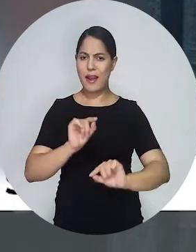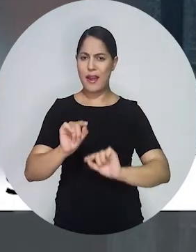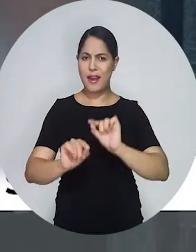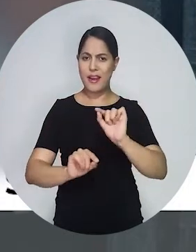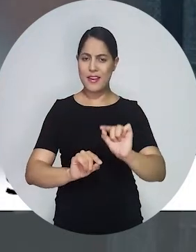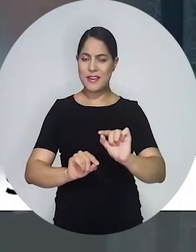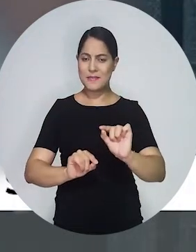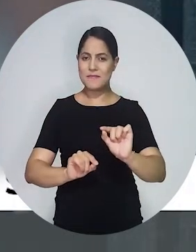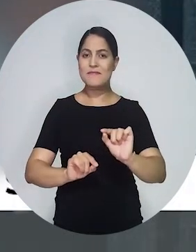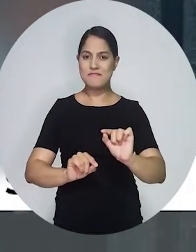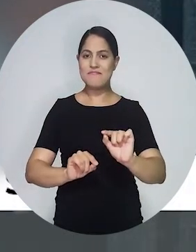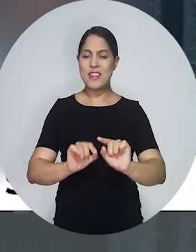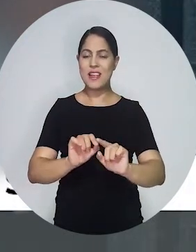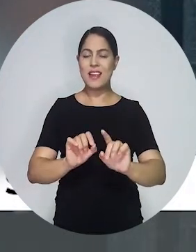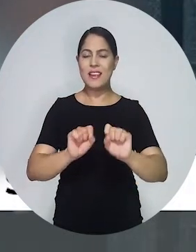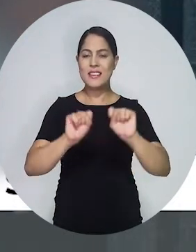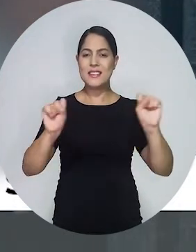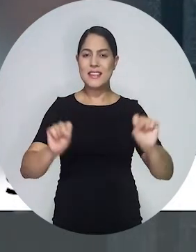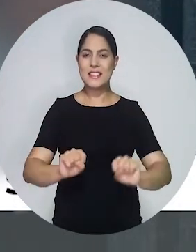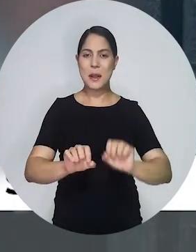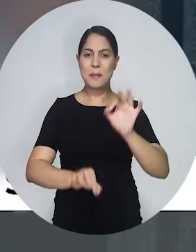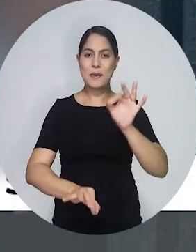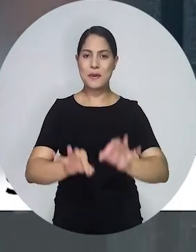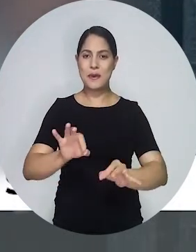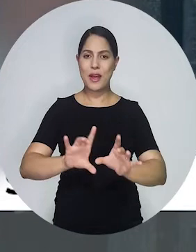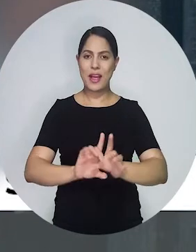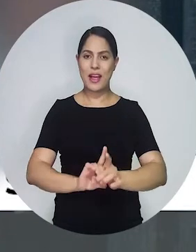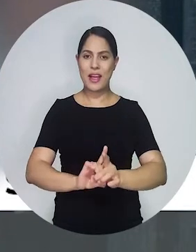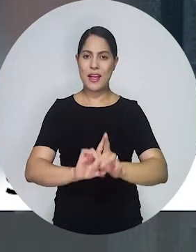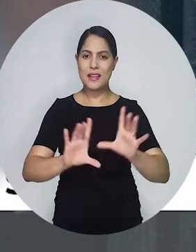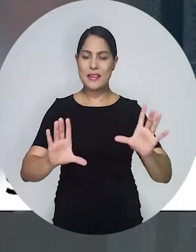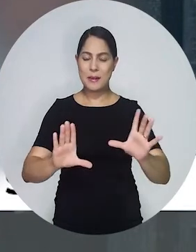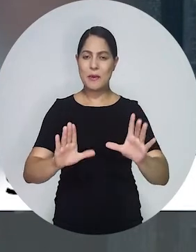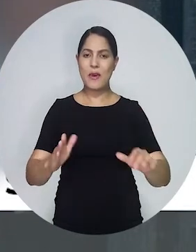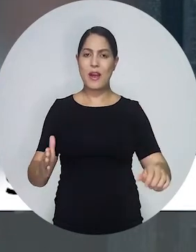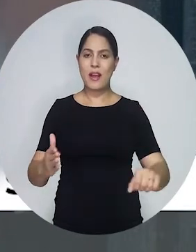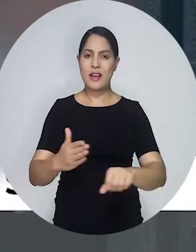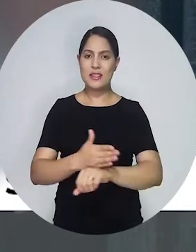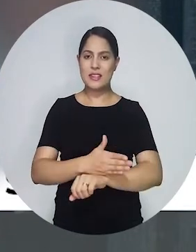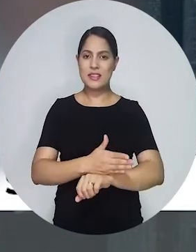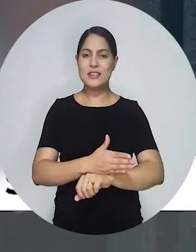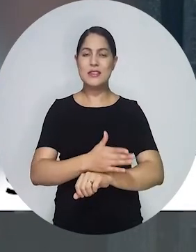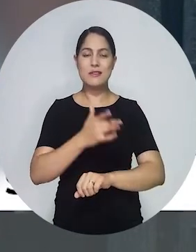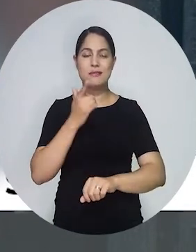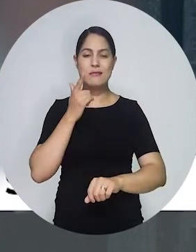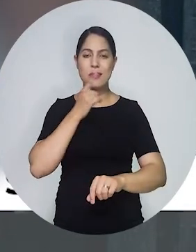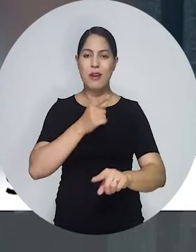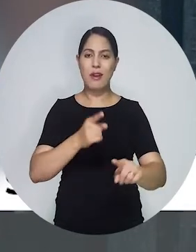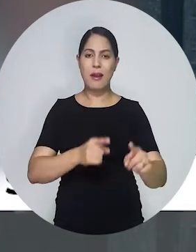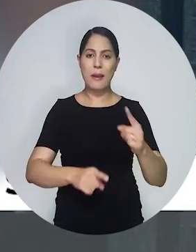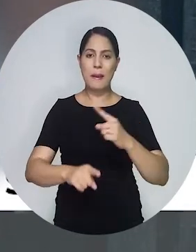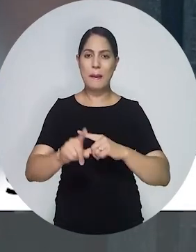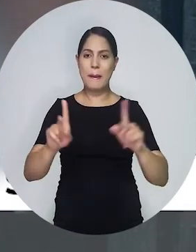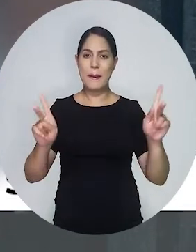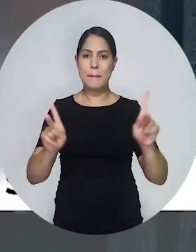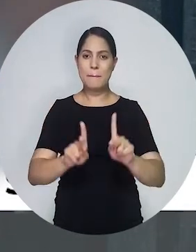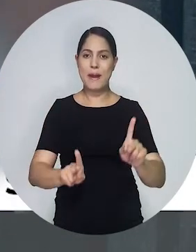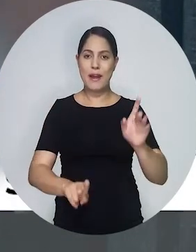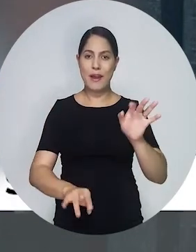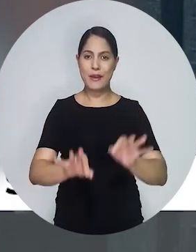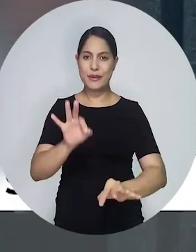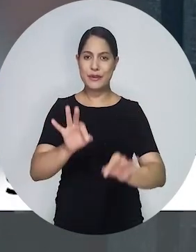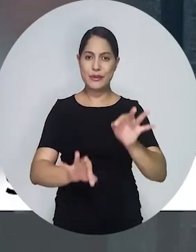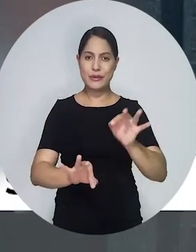missão maior, qual seja a construção de um sistema de justiça democrático e acessível, capaz de